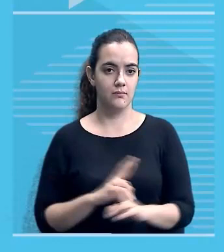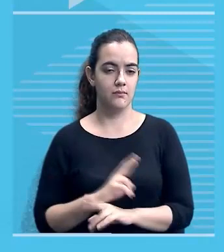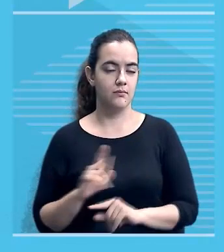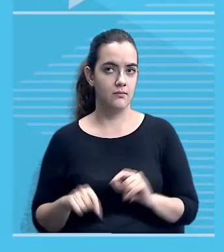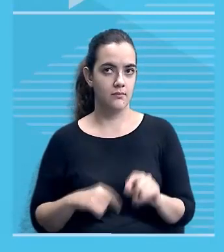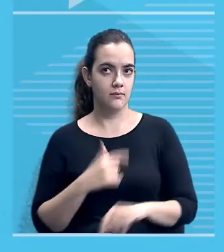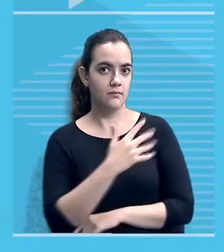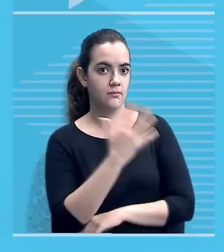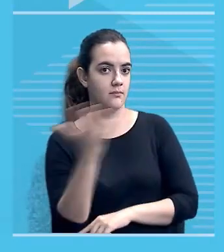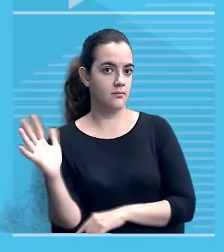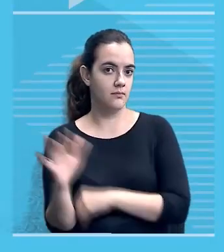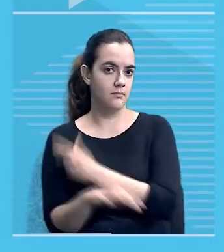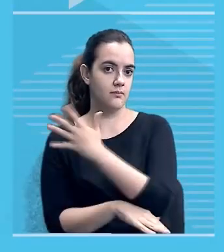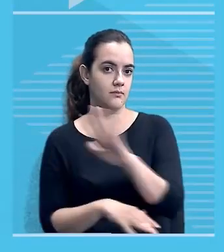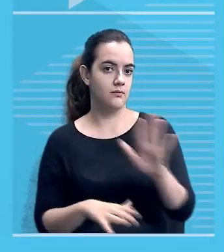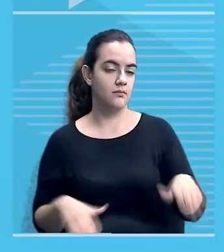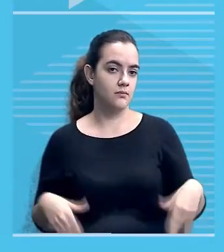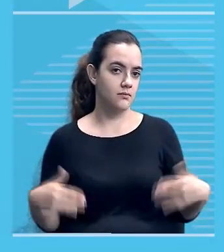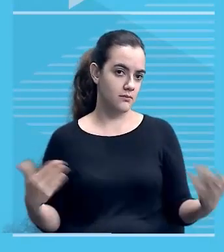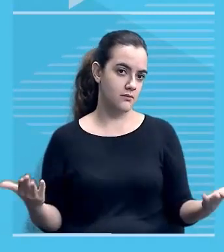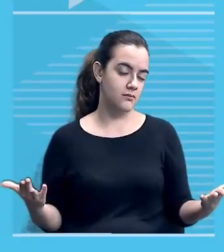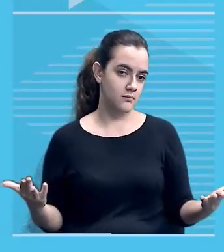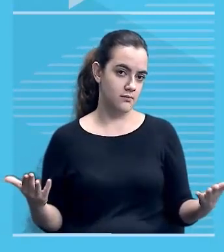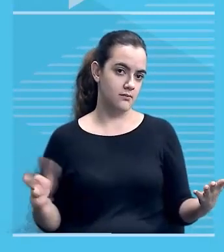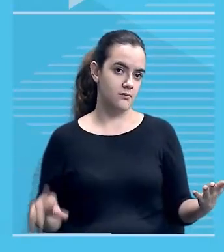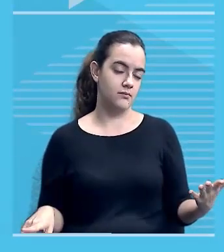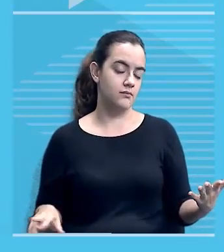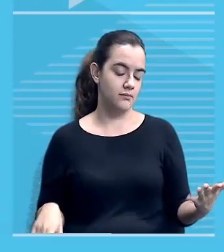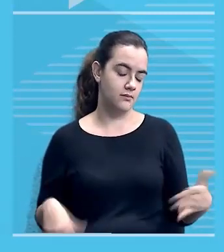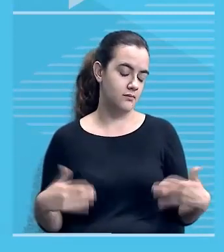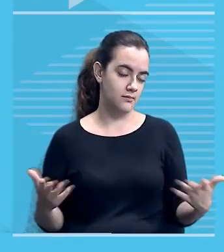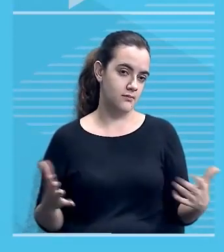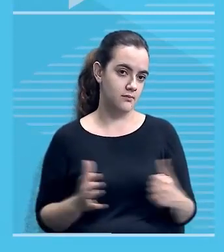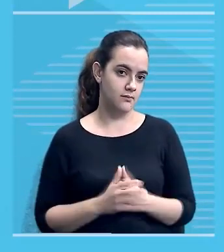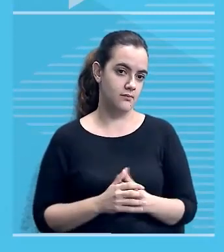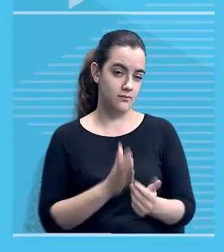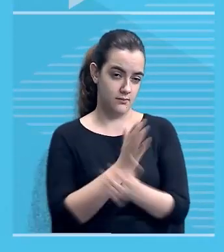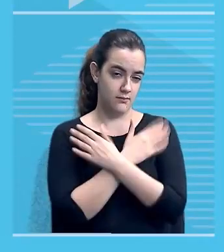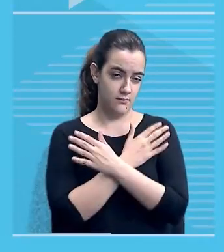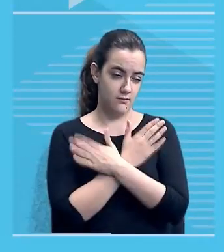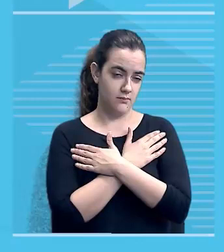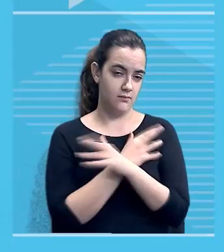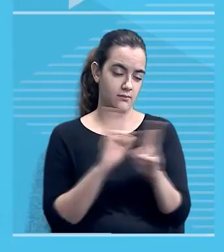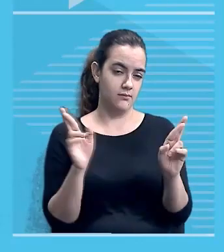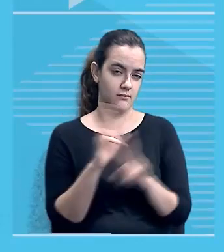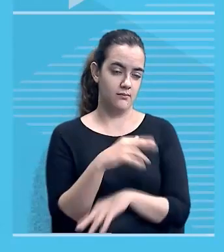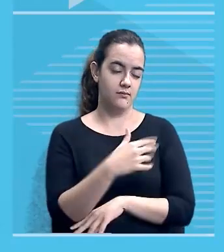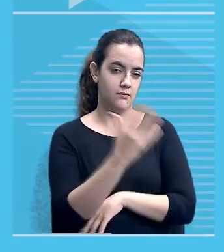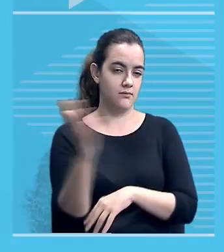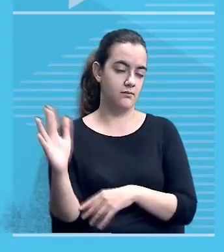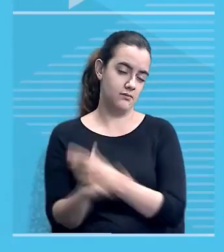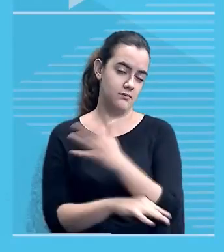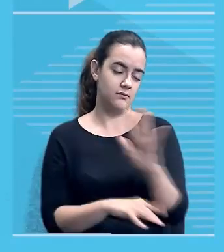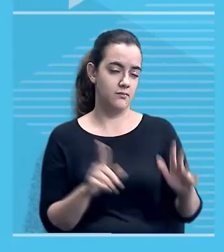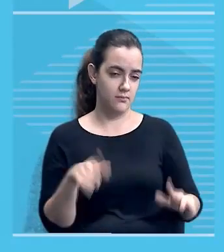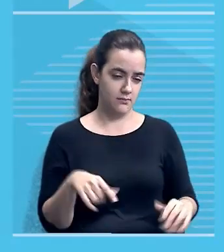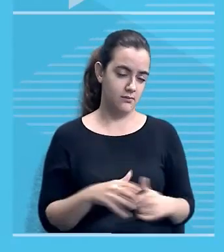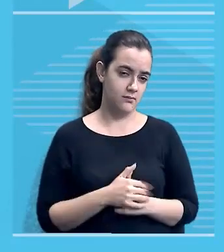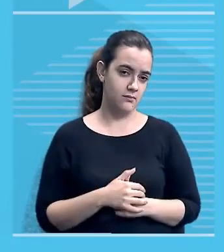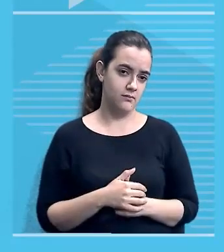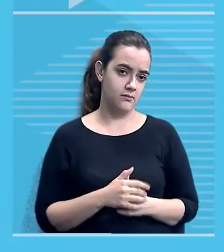relacionado ao ambiente relacionado ao ambiente natural desemprego é violência